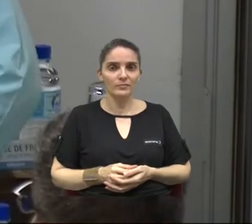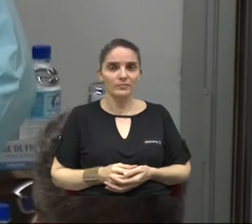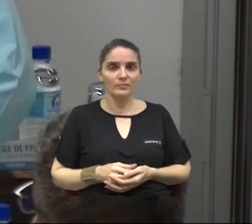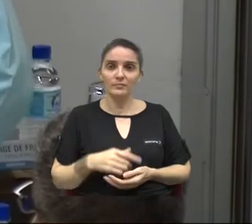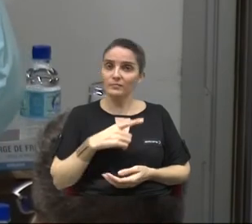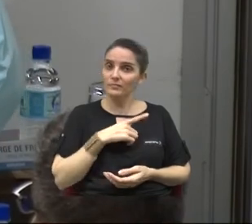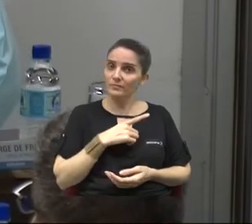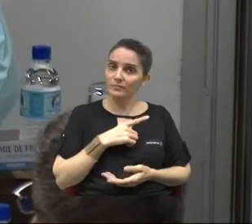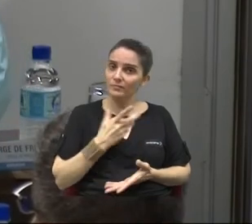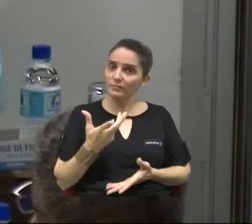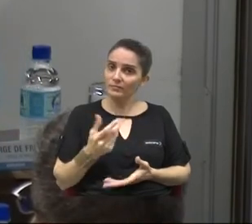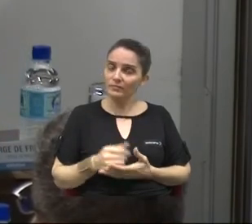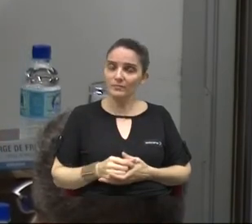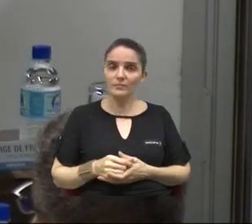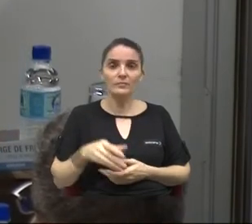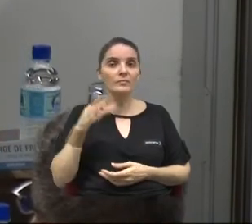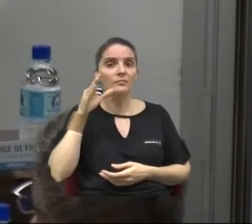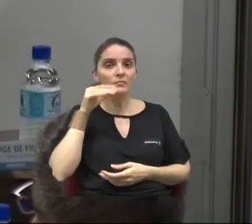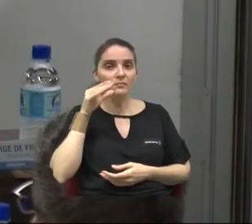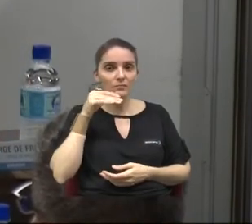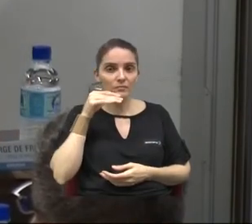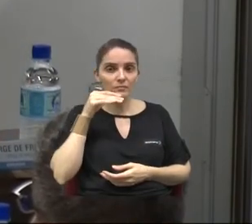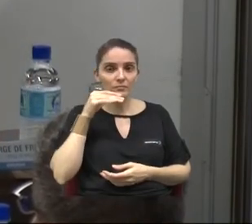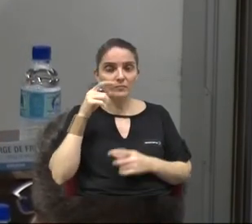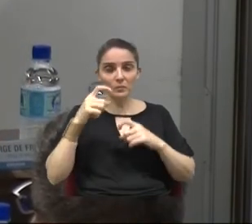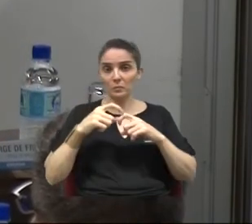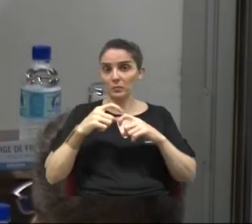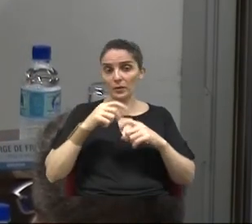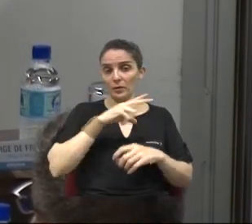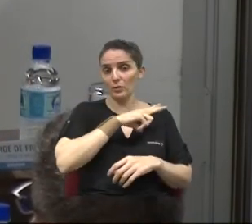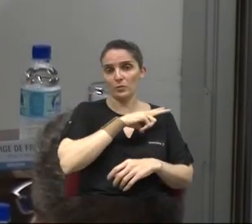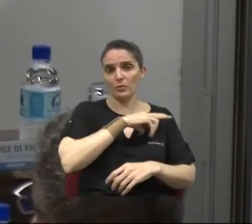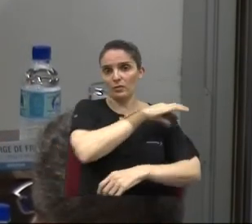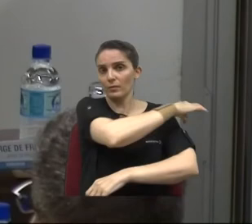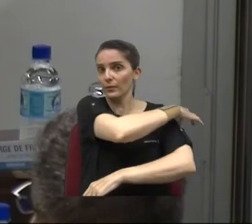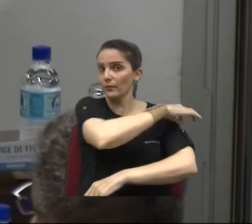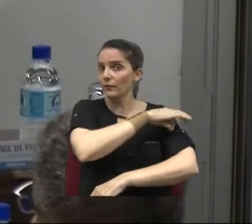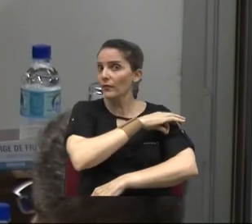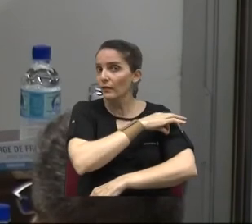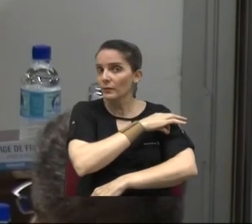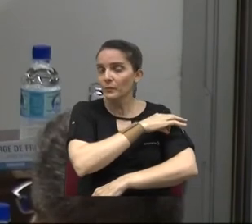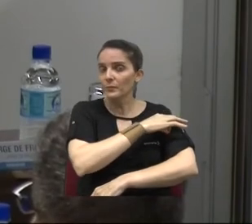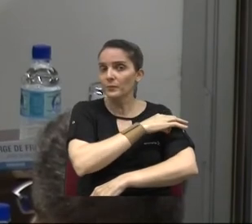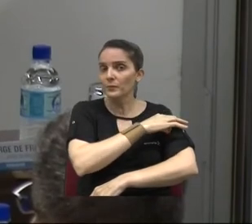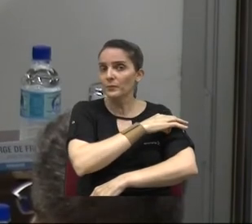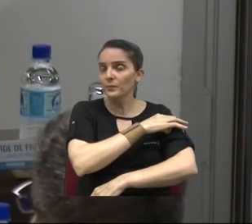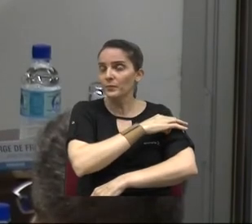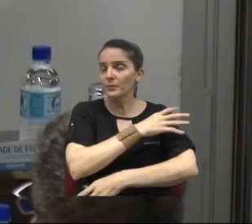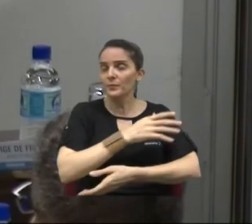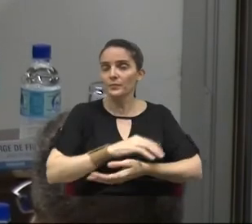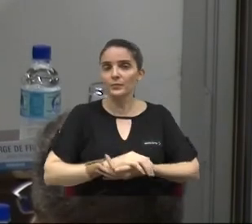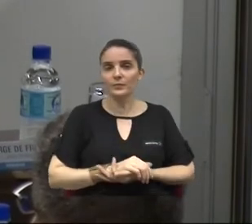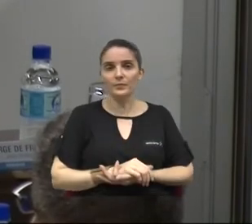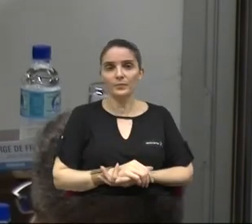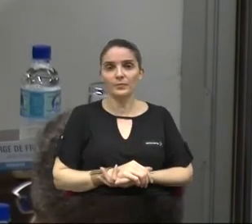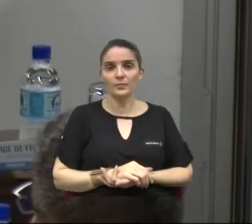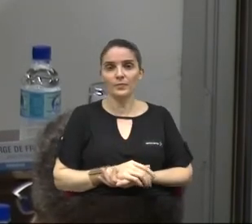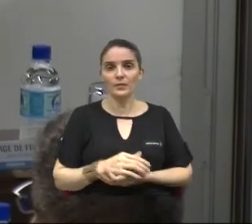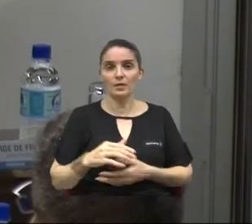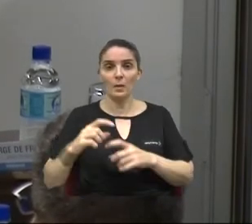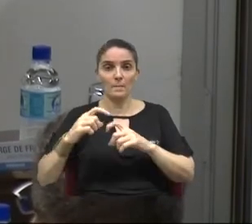vai estar criando o médico particular do prefeito, o